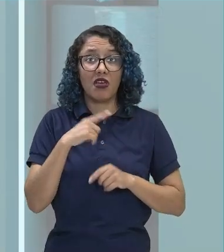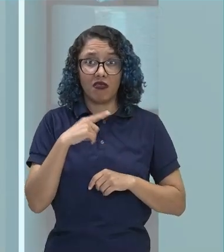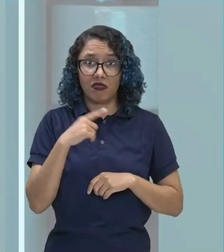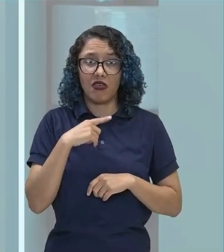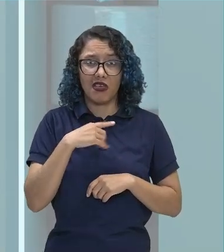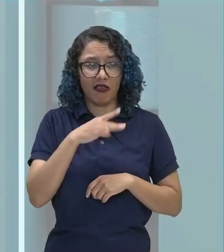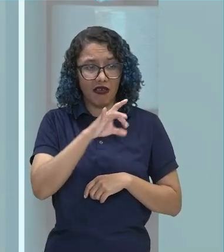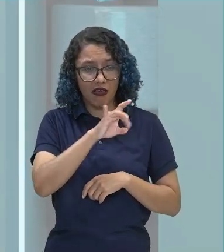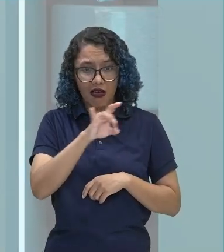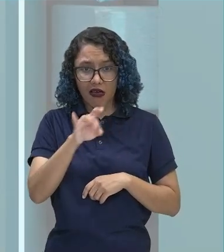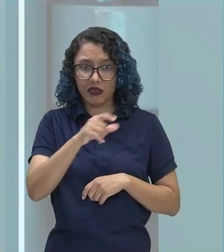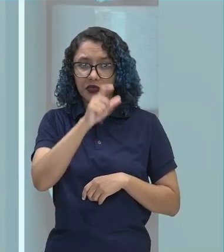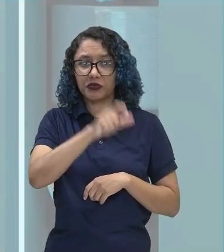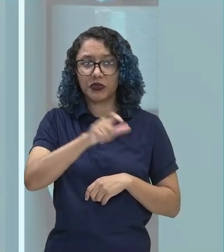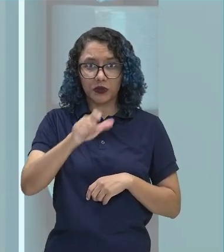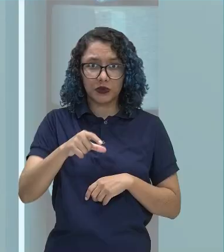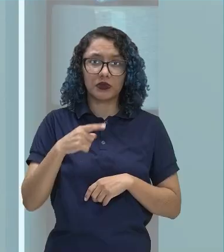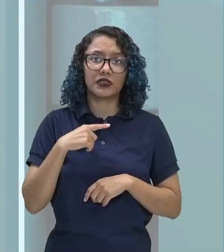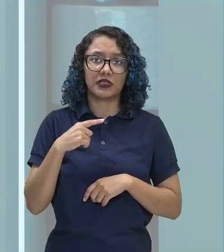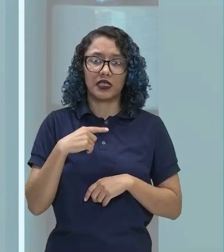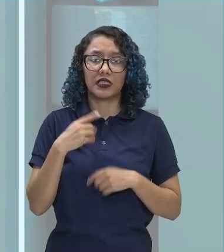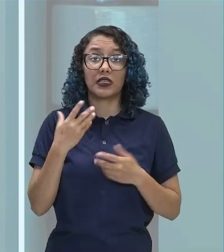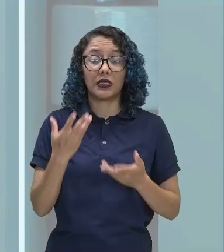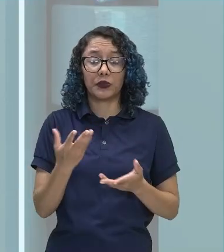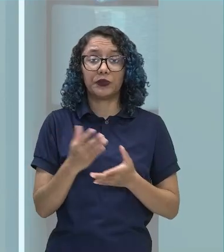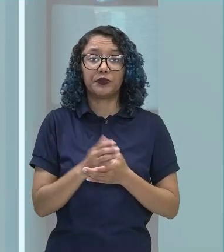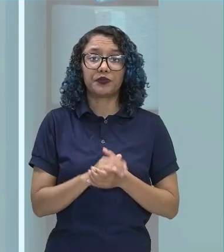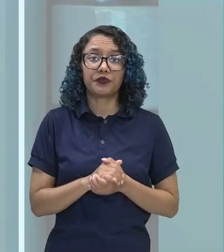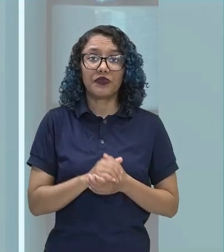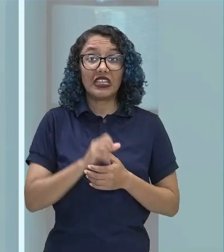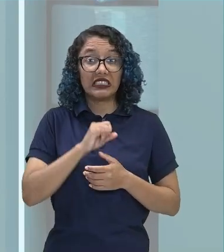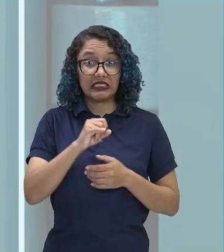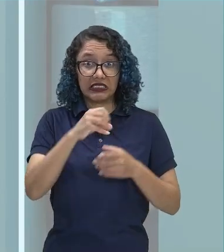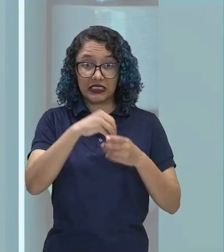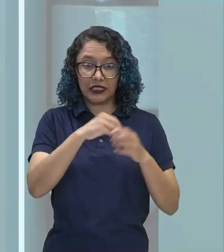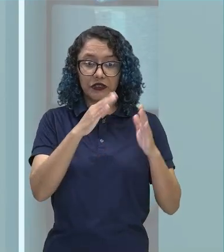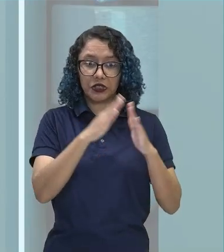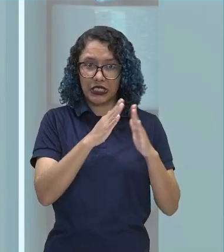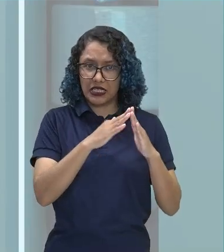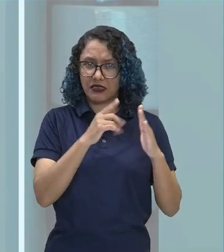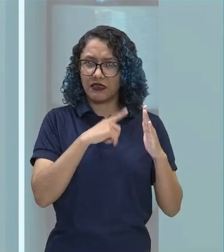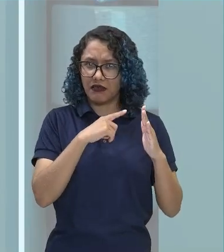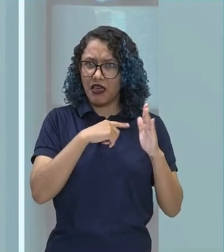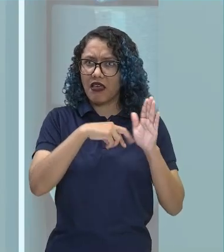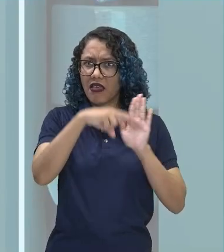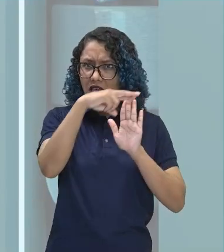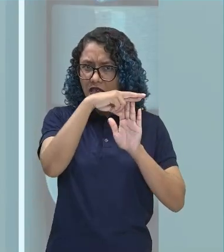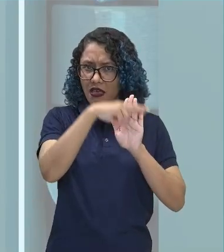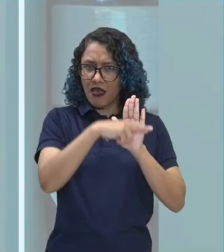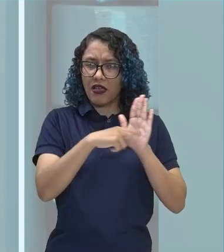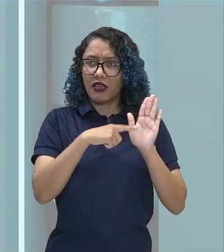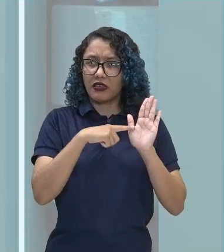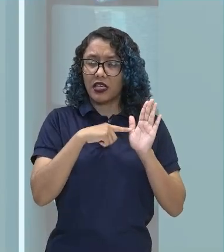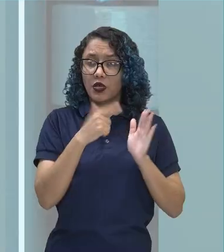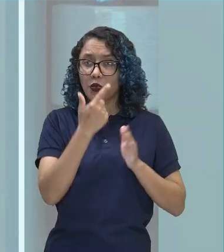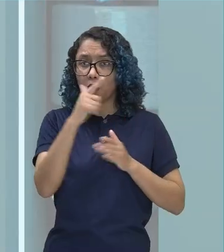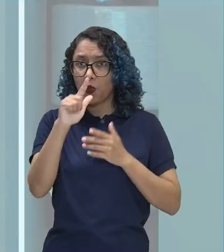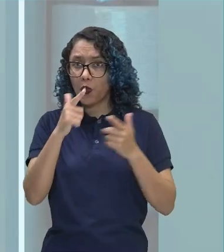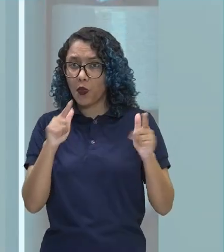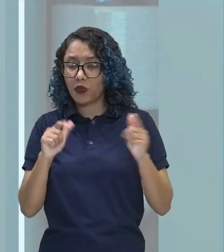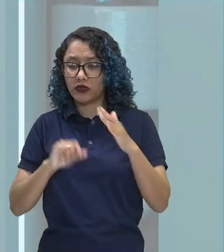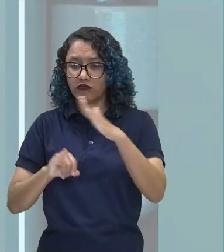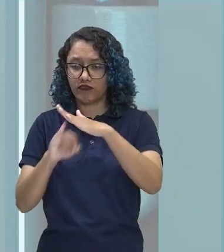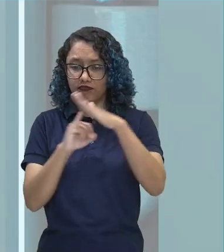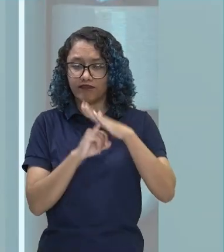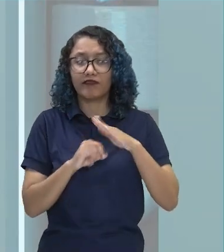tem. Então, se temos em casa, com certeza nas demais instituições também